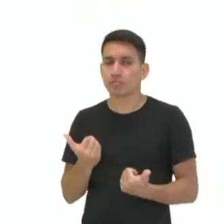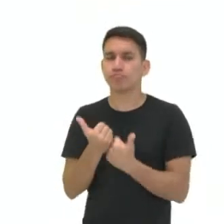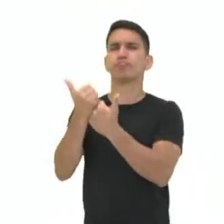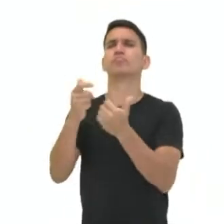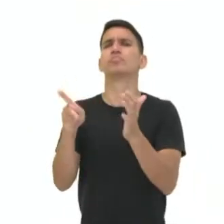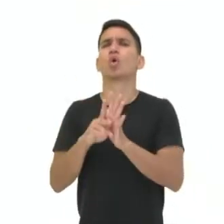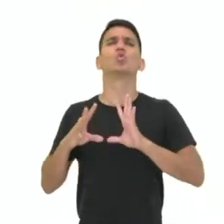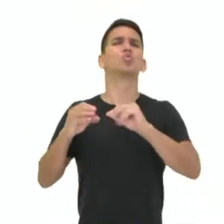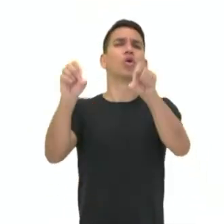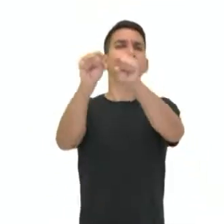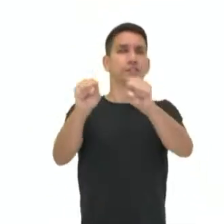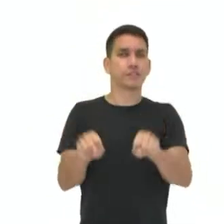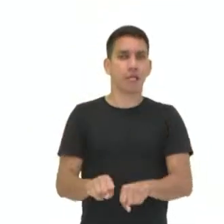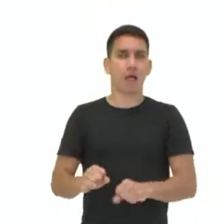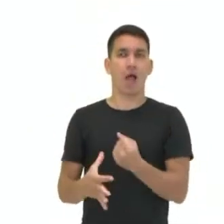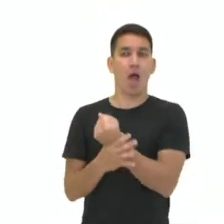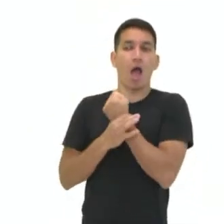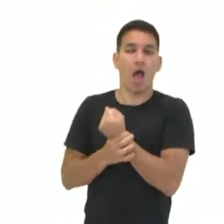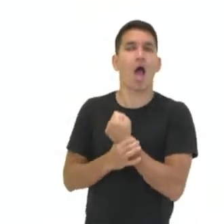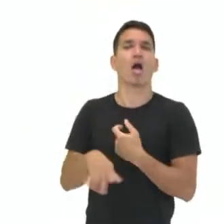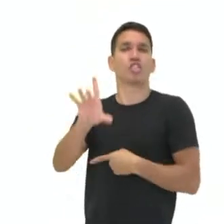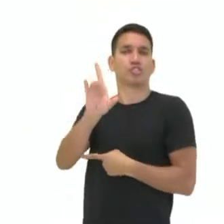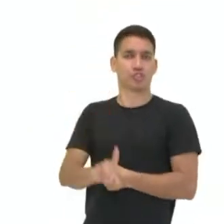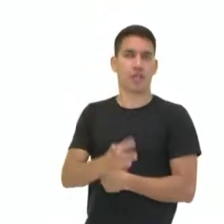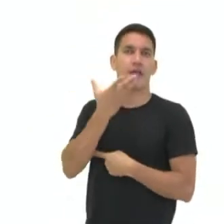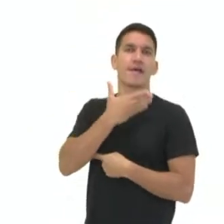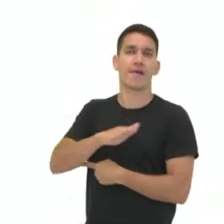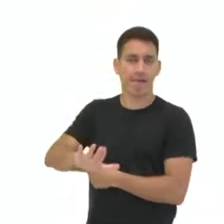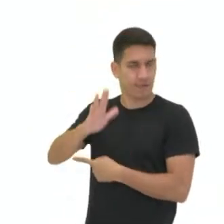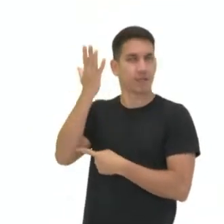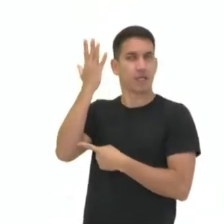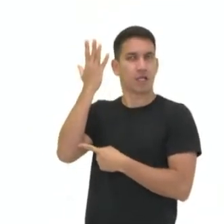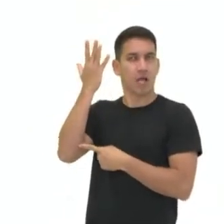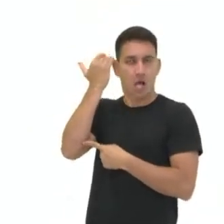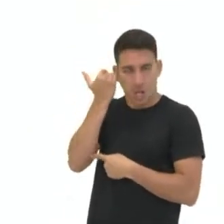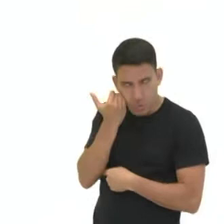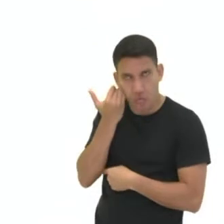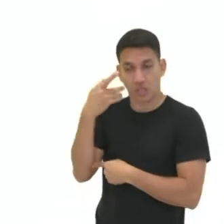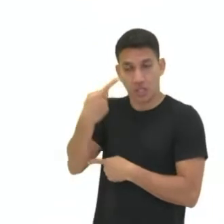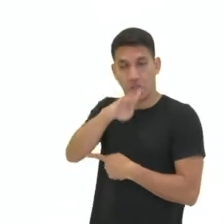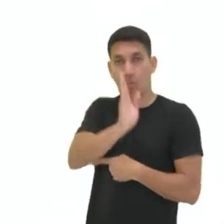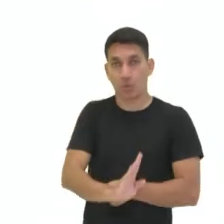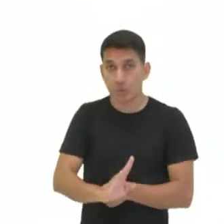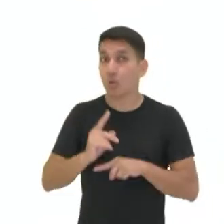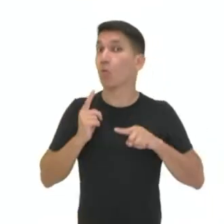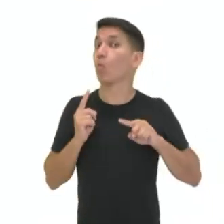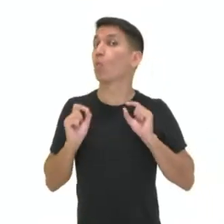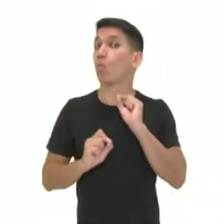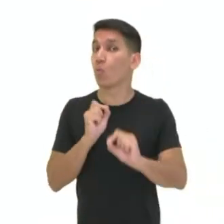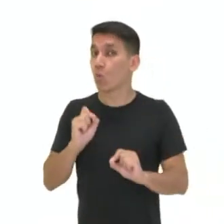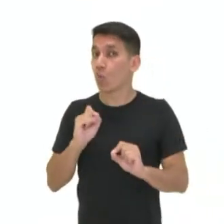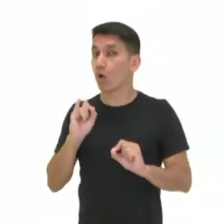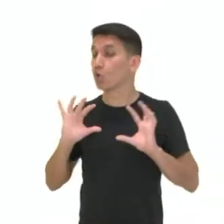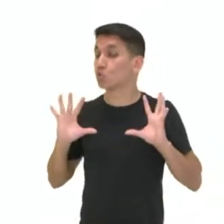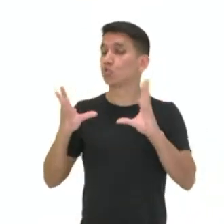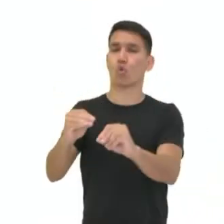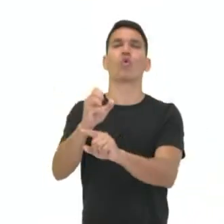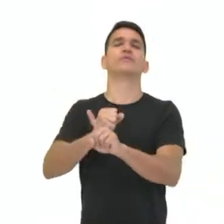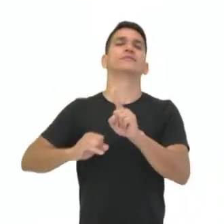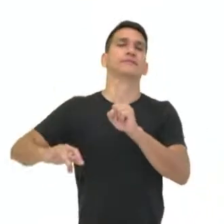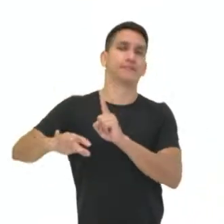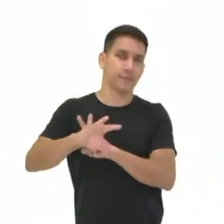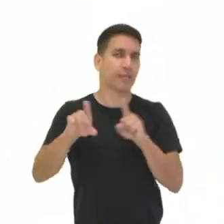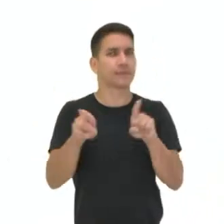sistema de garantias dos direitos da criança e do adolescente no Brasil, do qual fazem parte toda a sociedade e todas